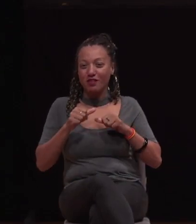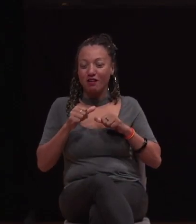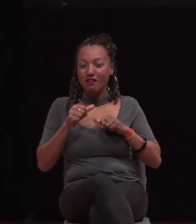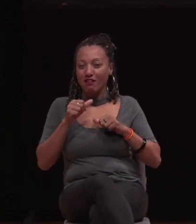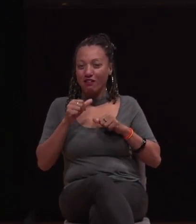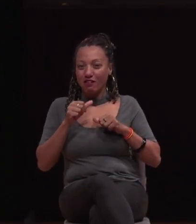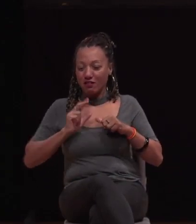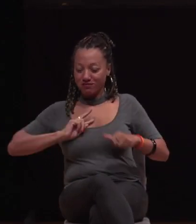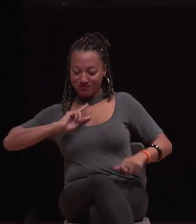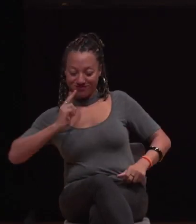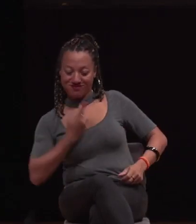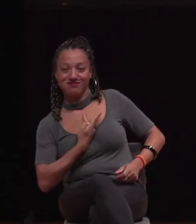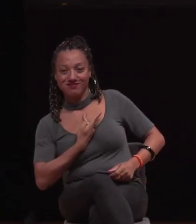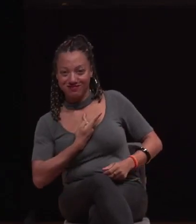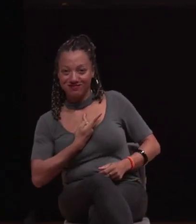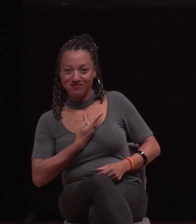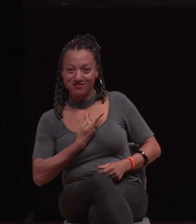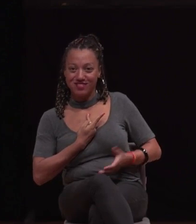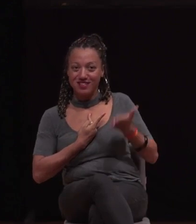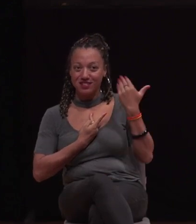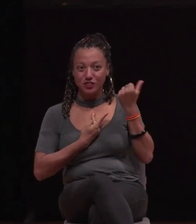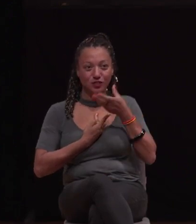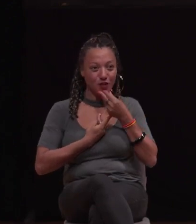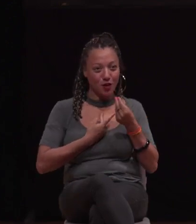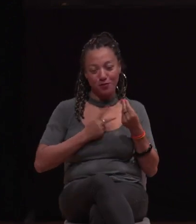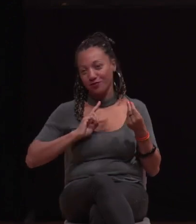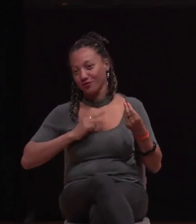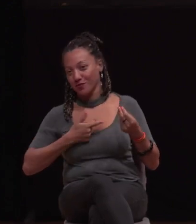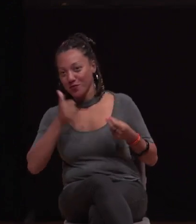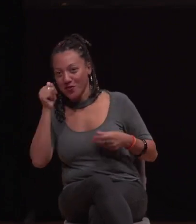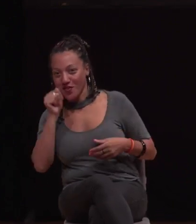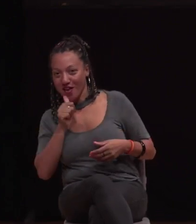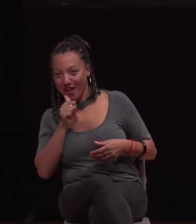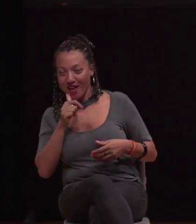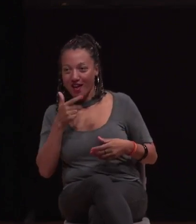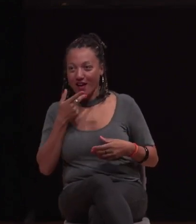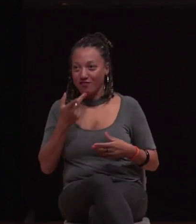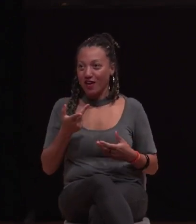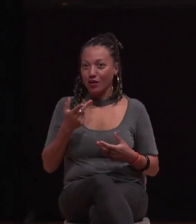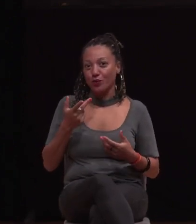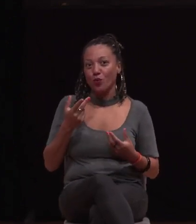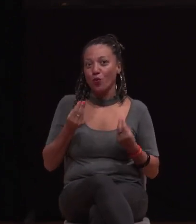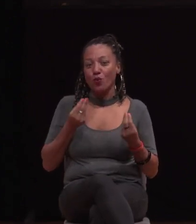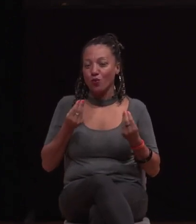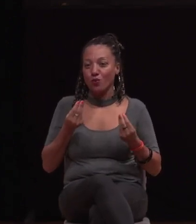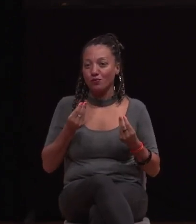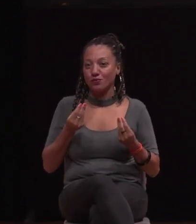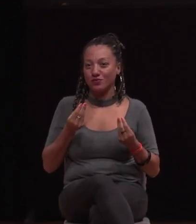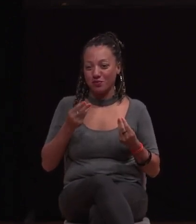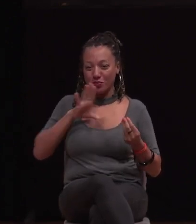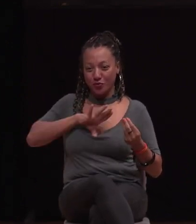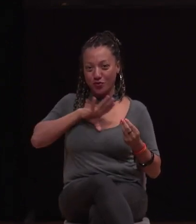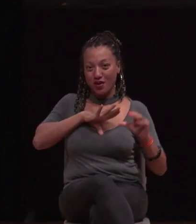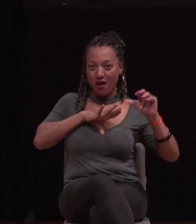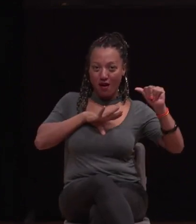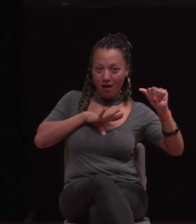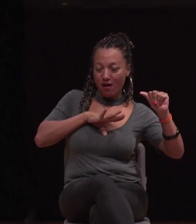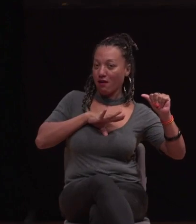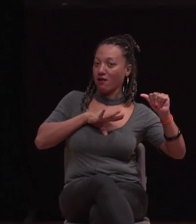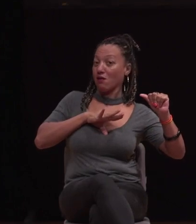né, de feminino, masculino, vou chamar de A, de O, de X, enfim. E